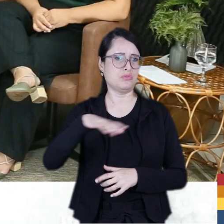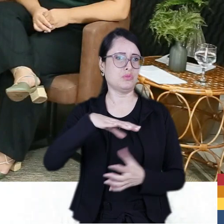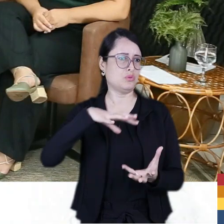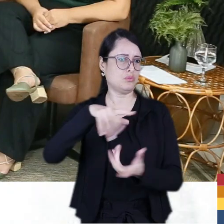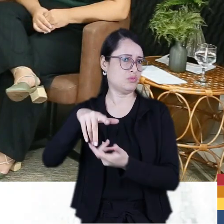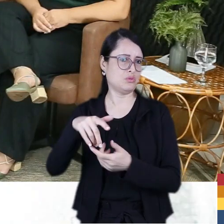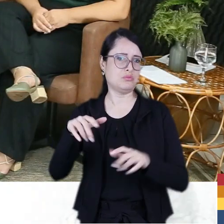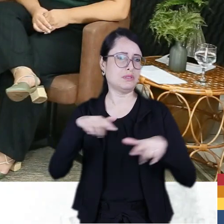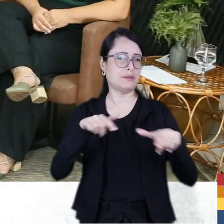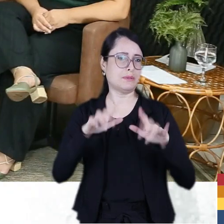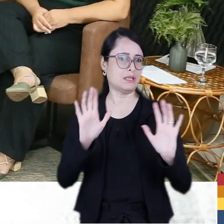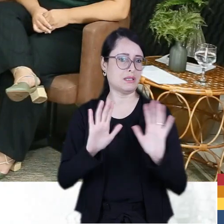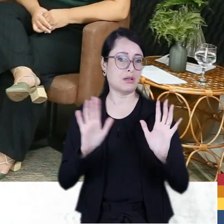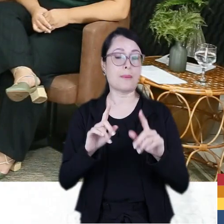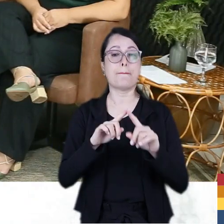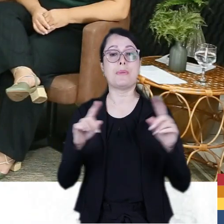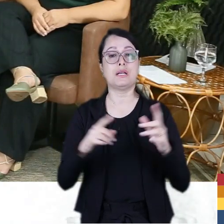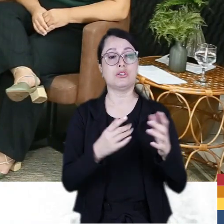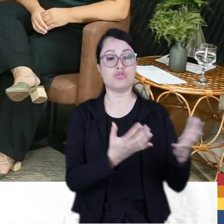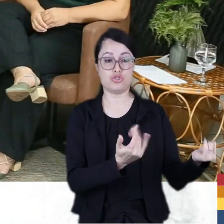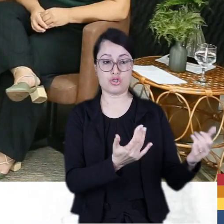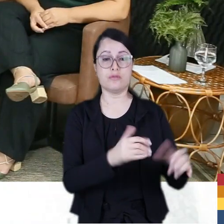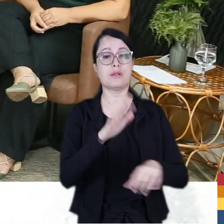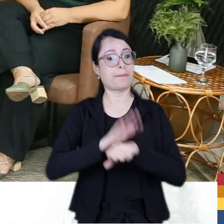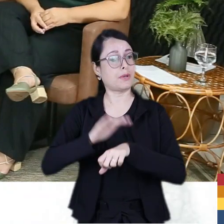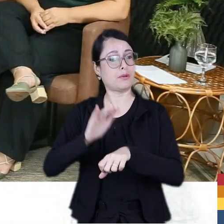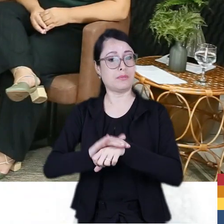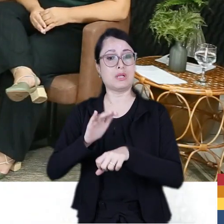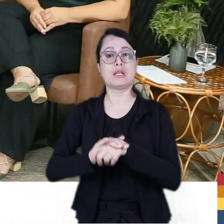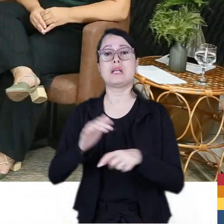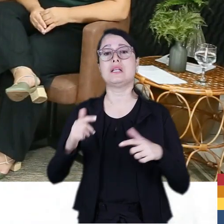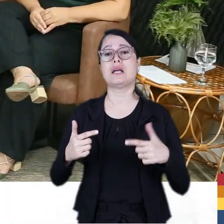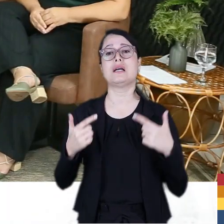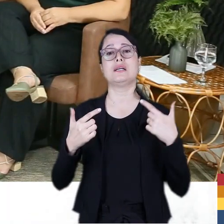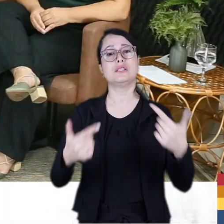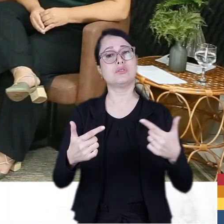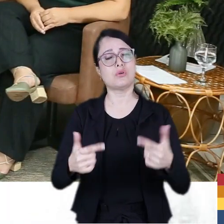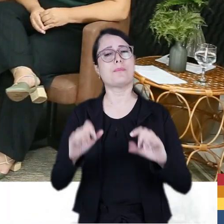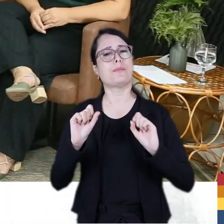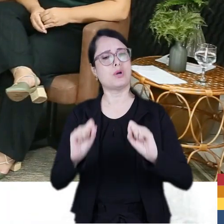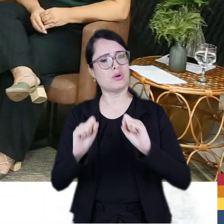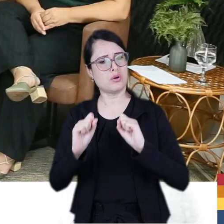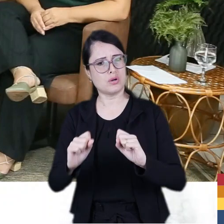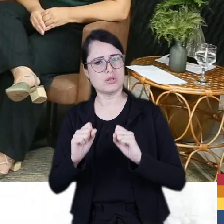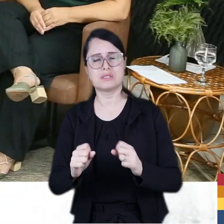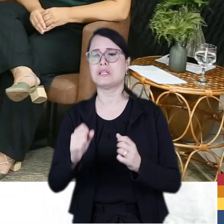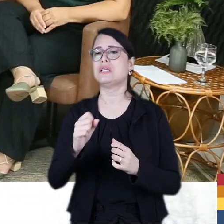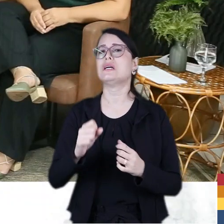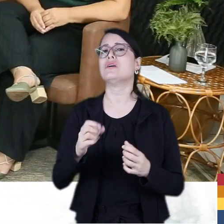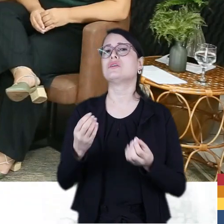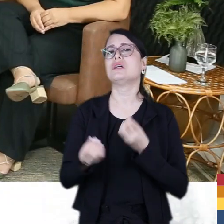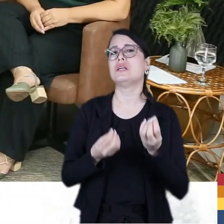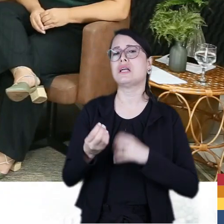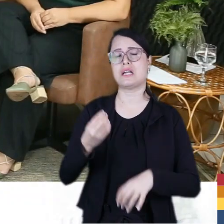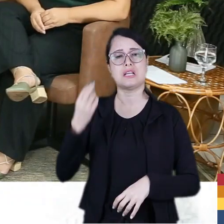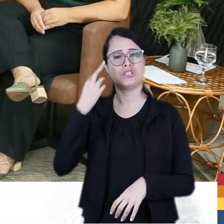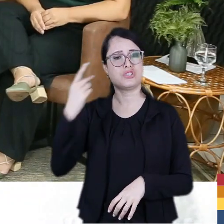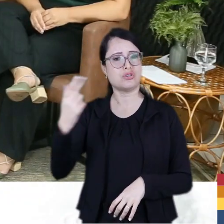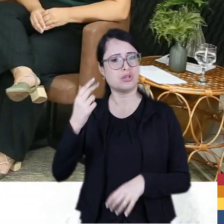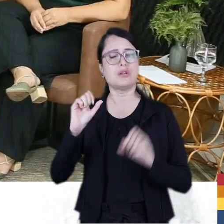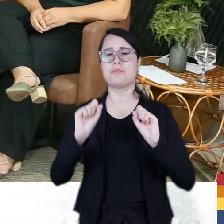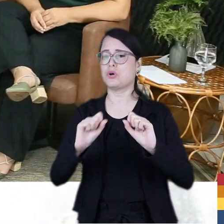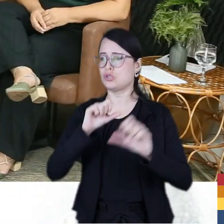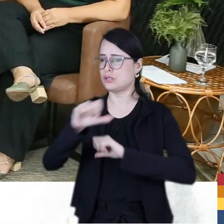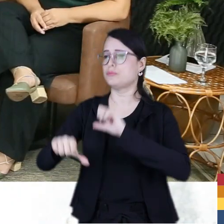que formar estudantes simplesmente que se adaptem às condições do mercado de trabalho tal como ele se apresenta mas